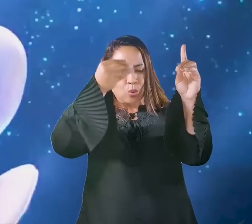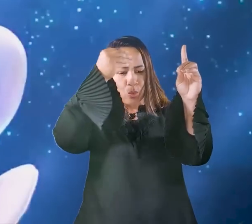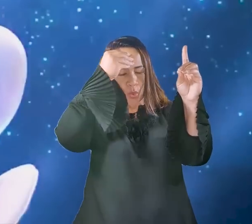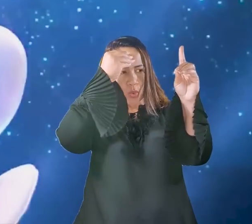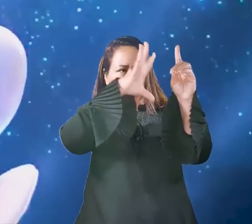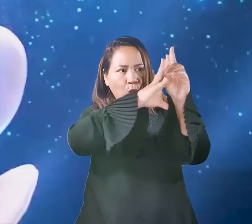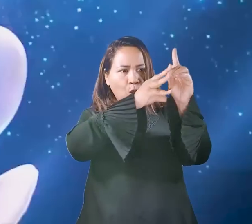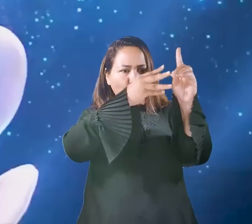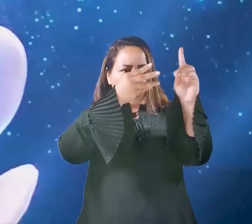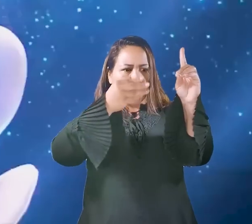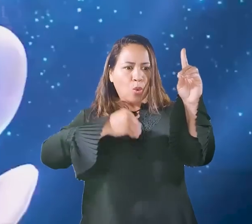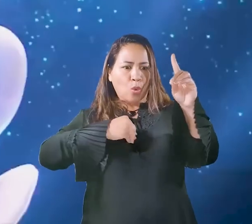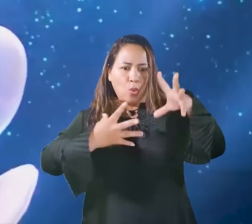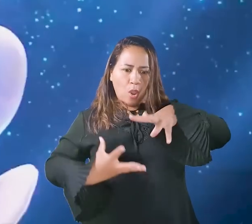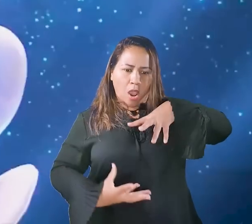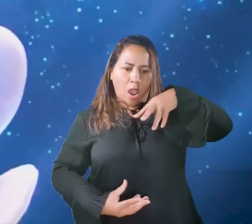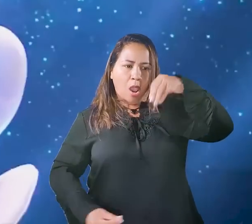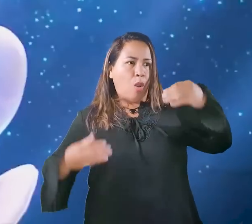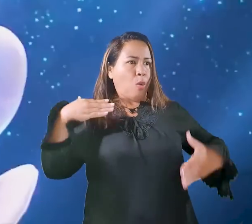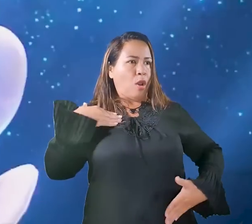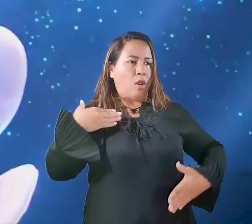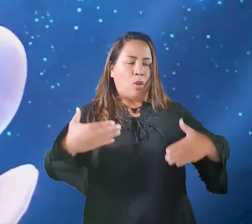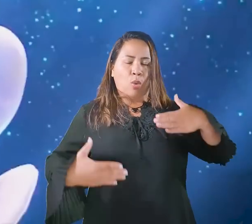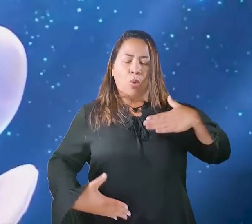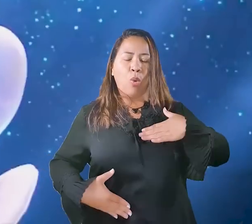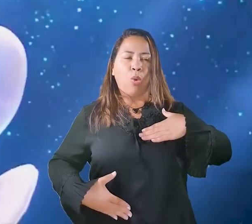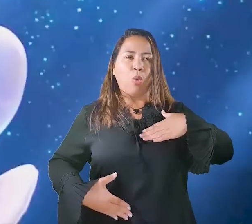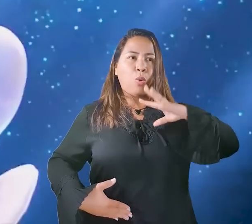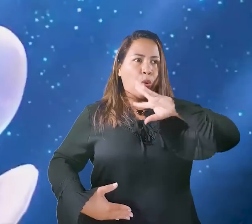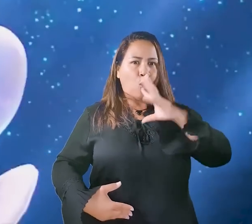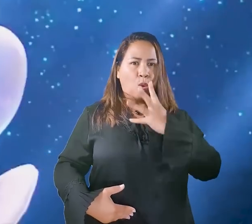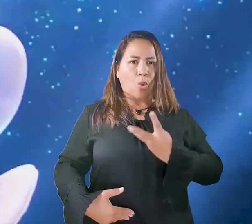meu espírito, está no meu corpo.